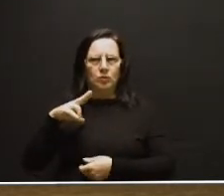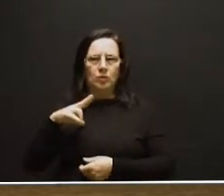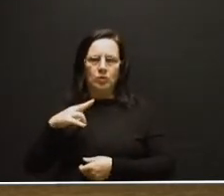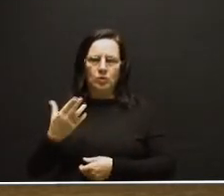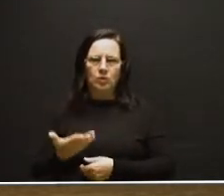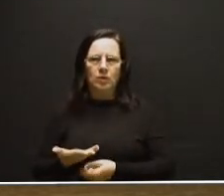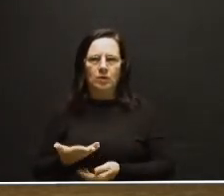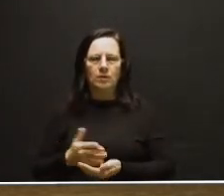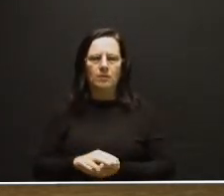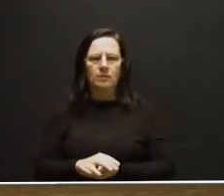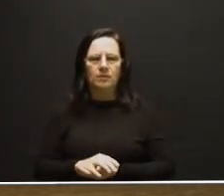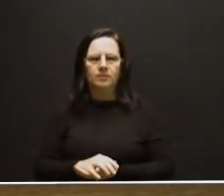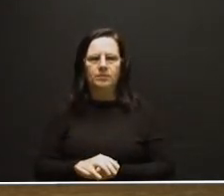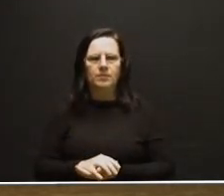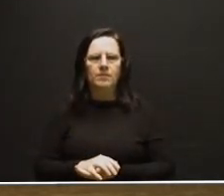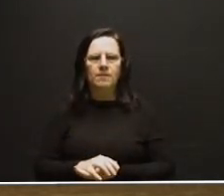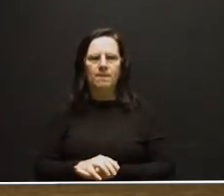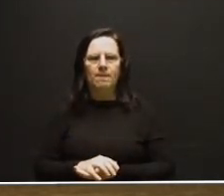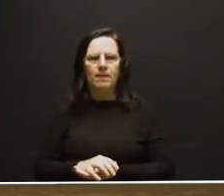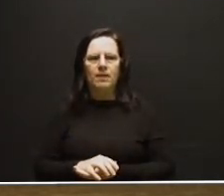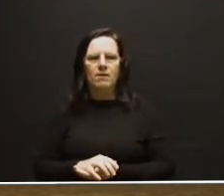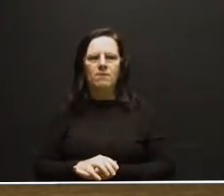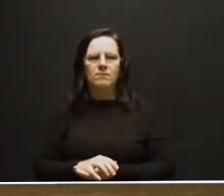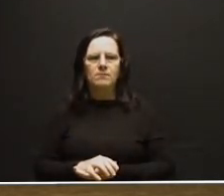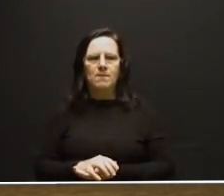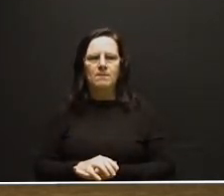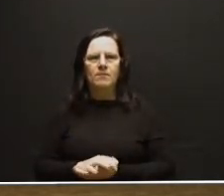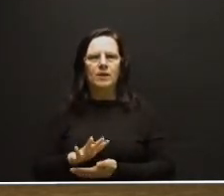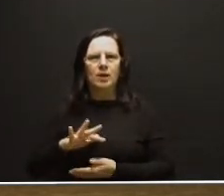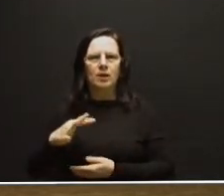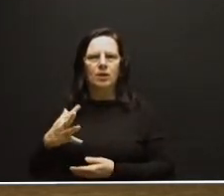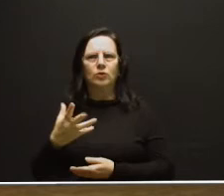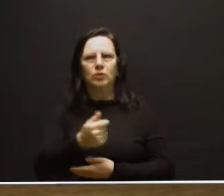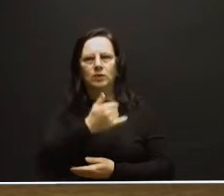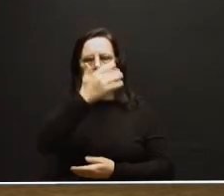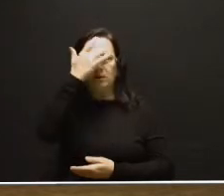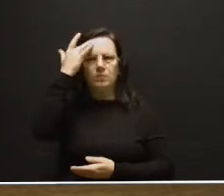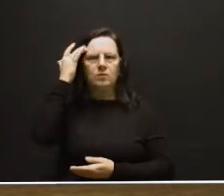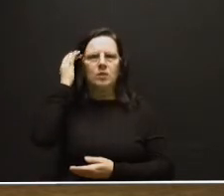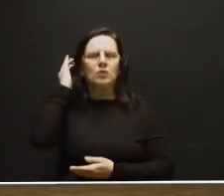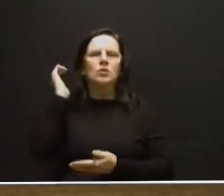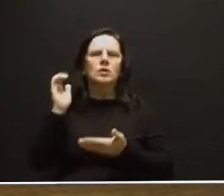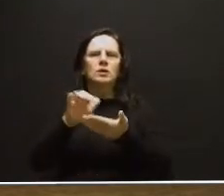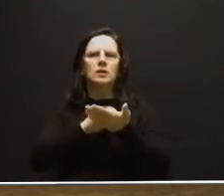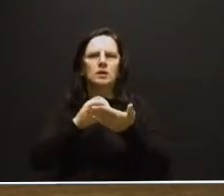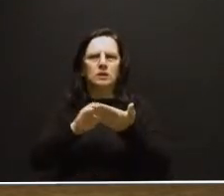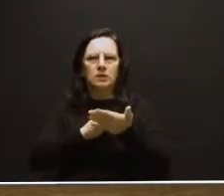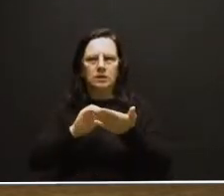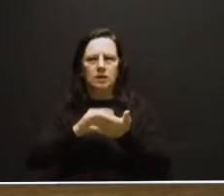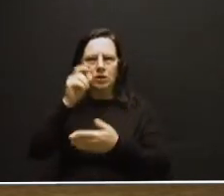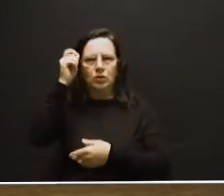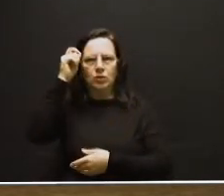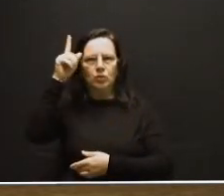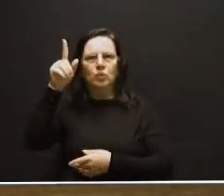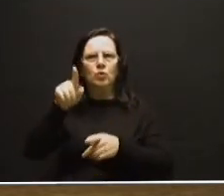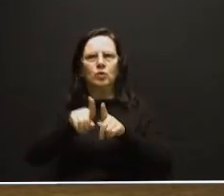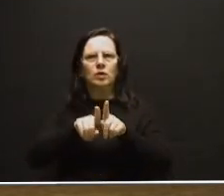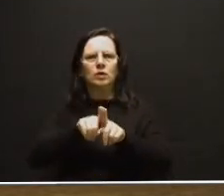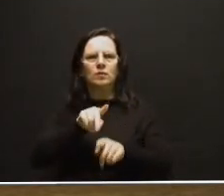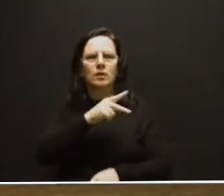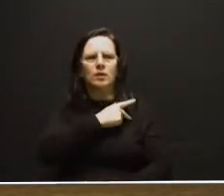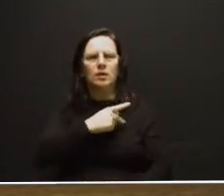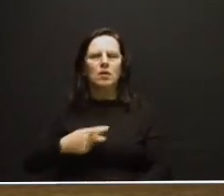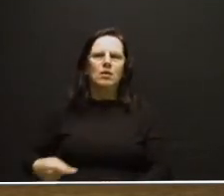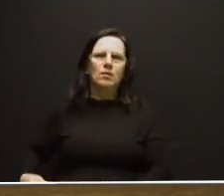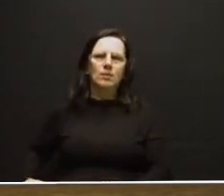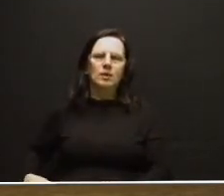estendo esses créditos elogiosos a todos os funcionários da secretaria de cultura ao presidente aos vereadores